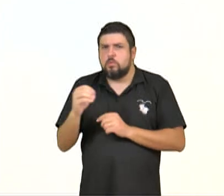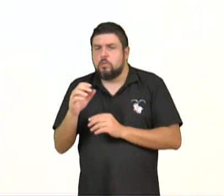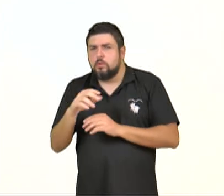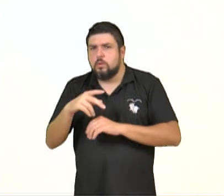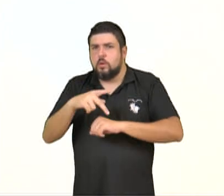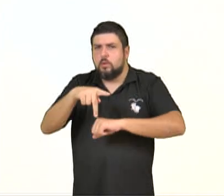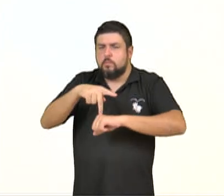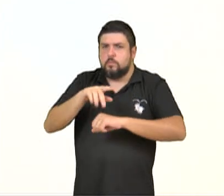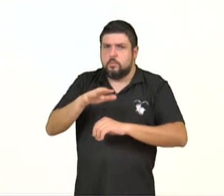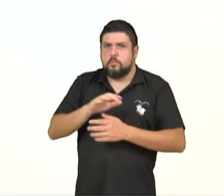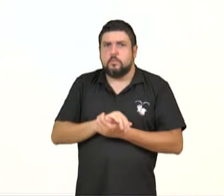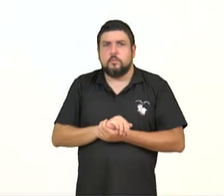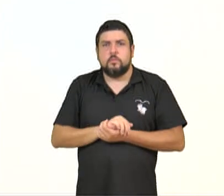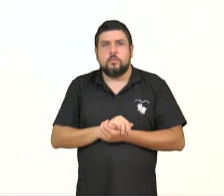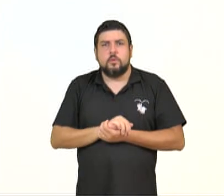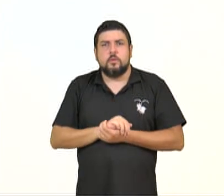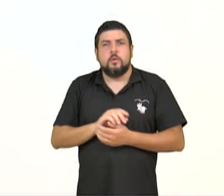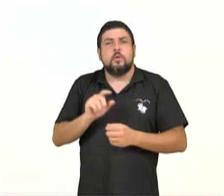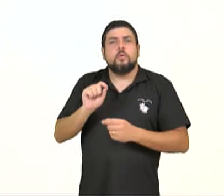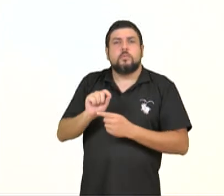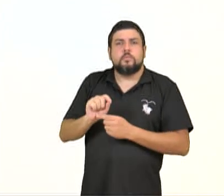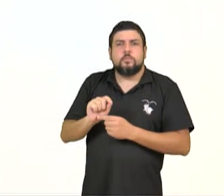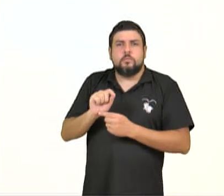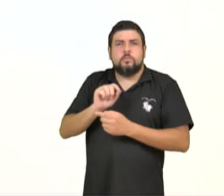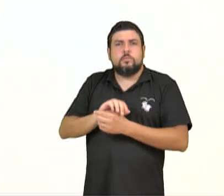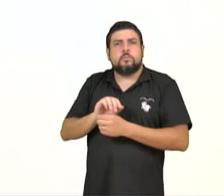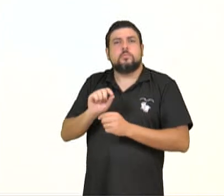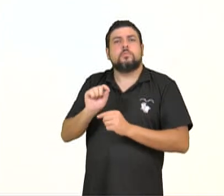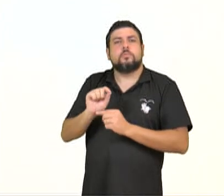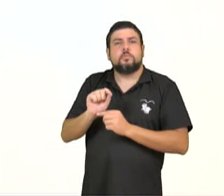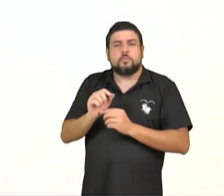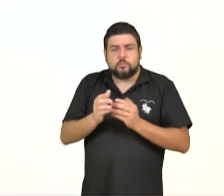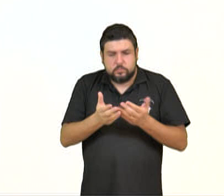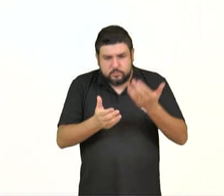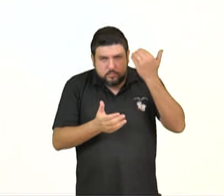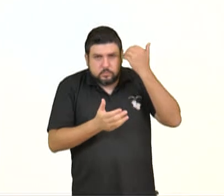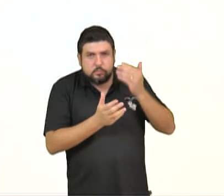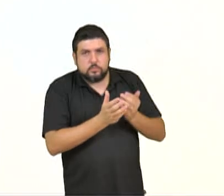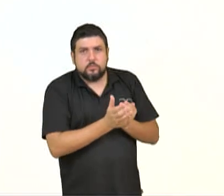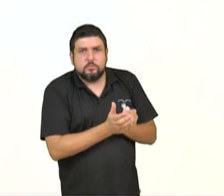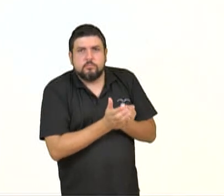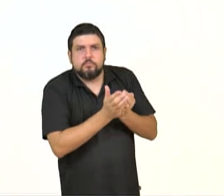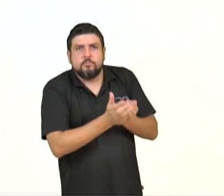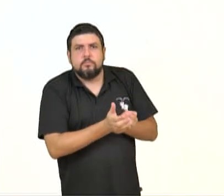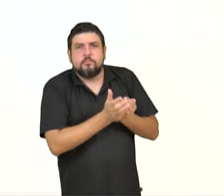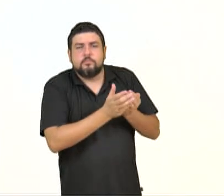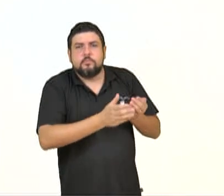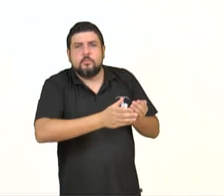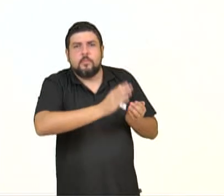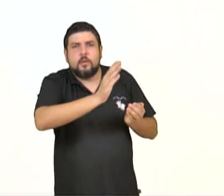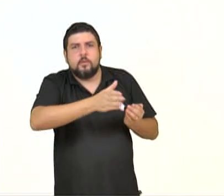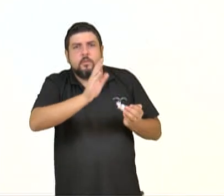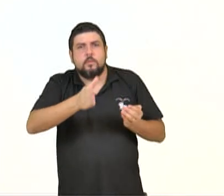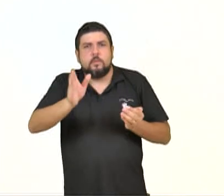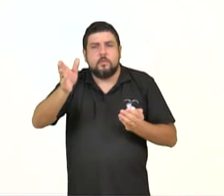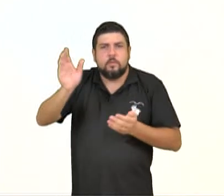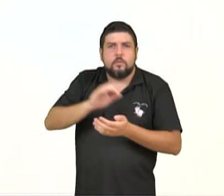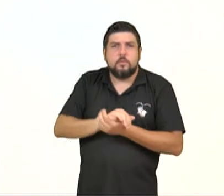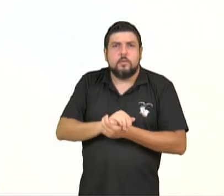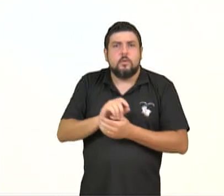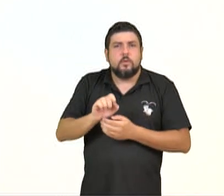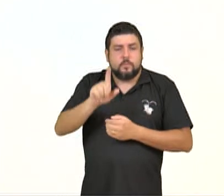qual foram literalmente mais explorados a partir das grandes navegações. é que ainda resgatam um pouco daquela